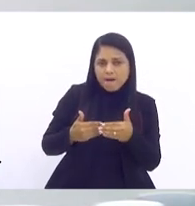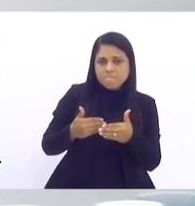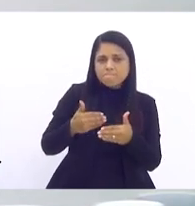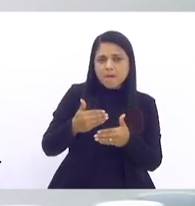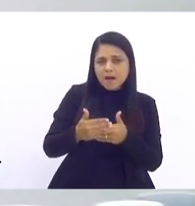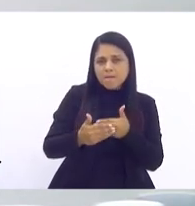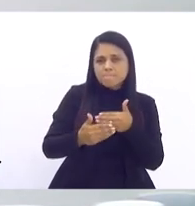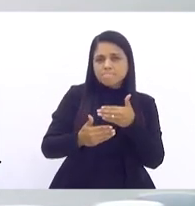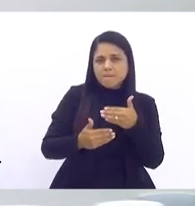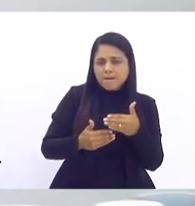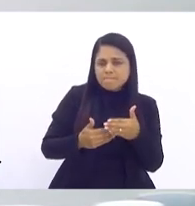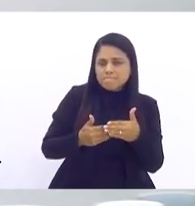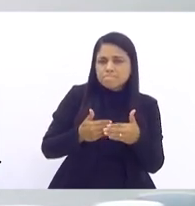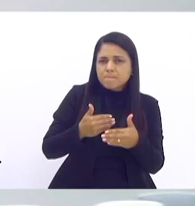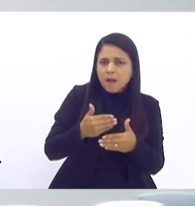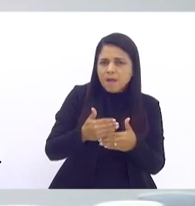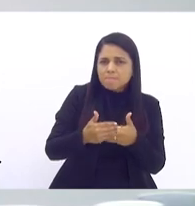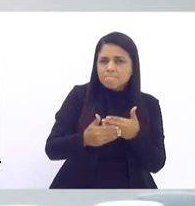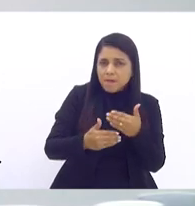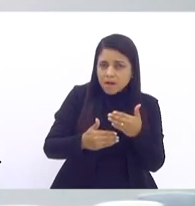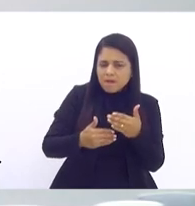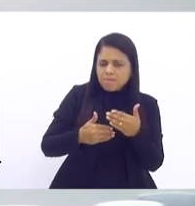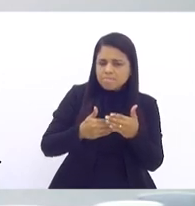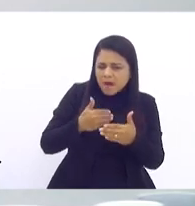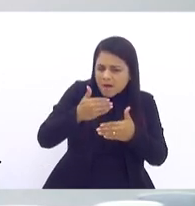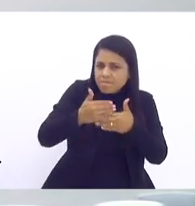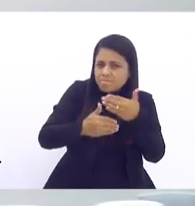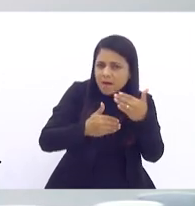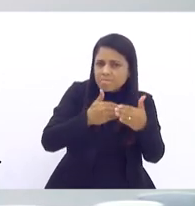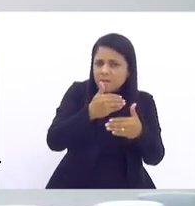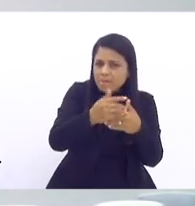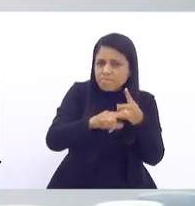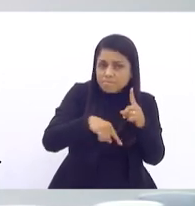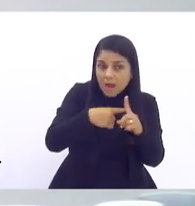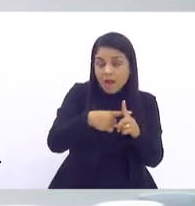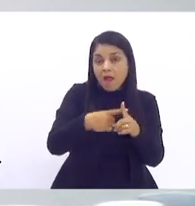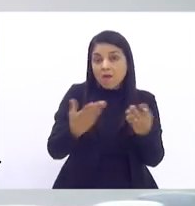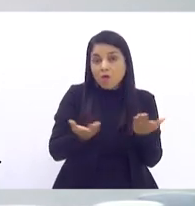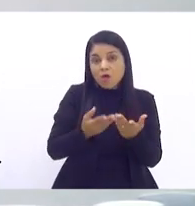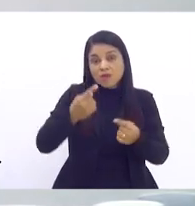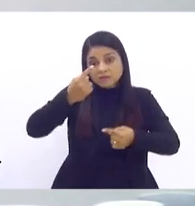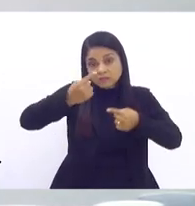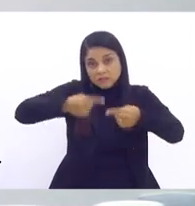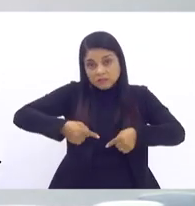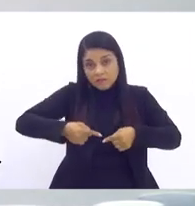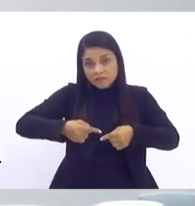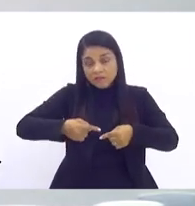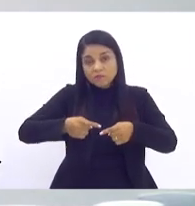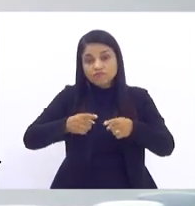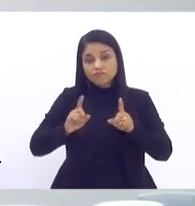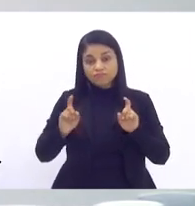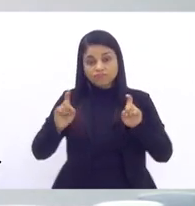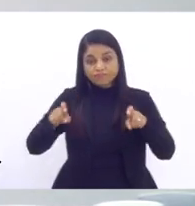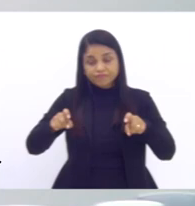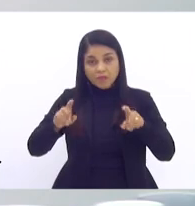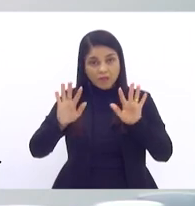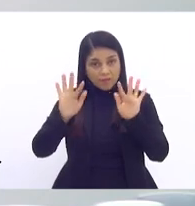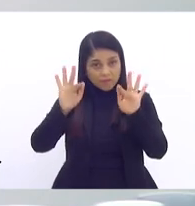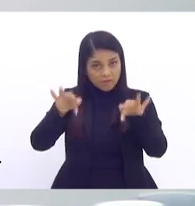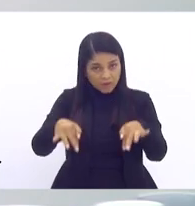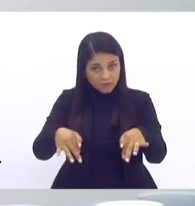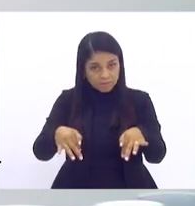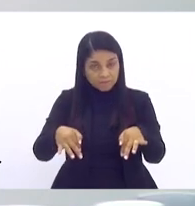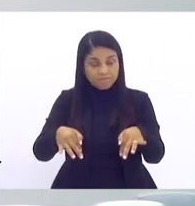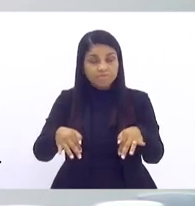significativamente é positivo ele agora tem um desafio de terminar esse mandato com o governo em alta